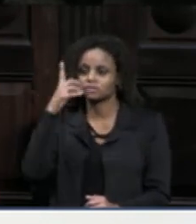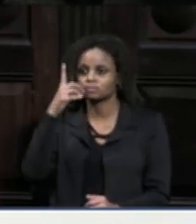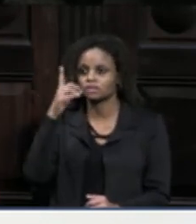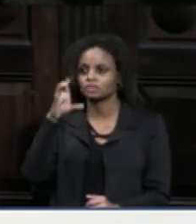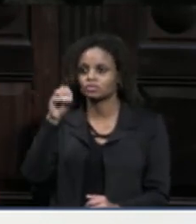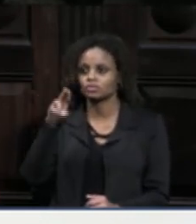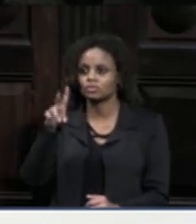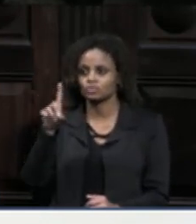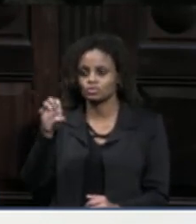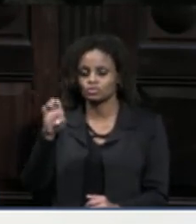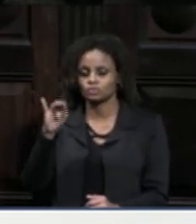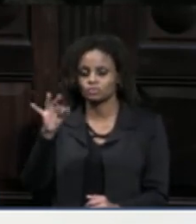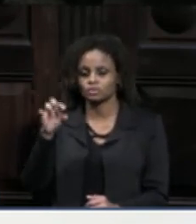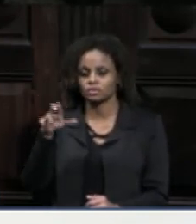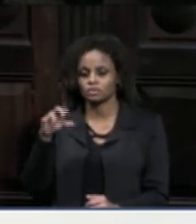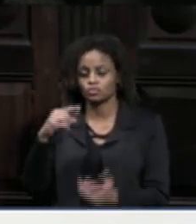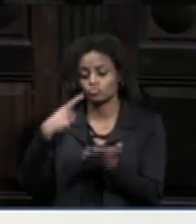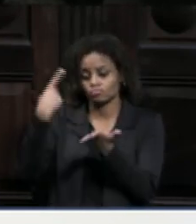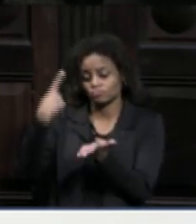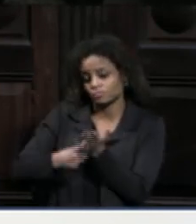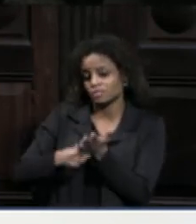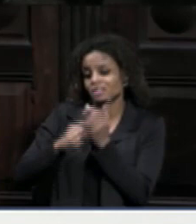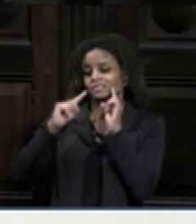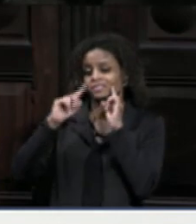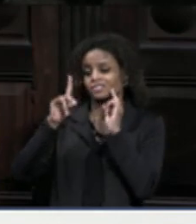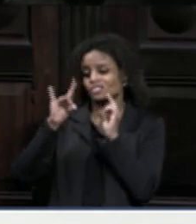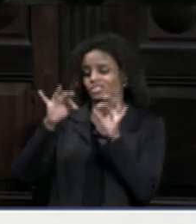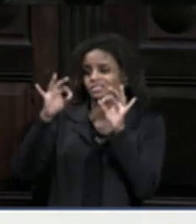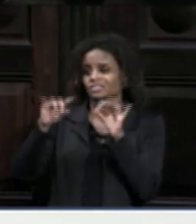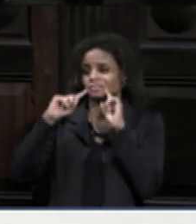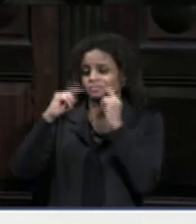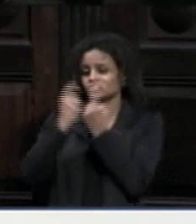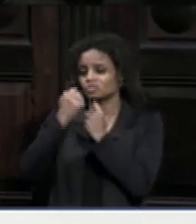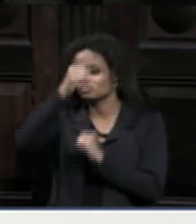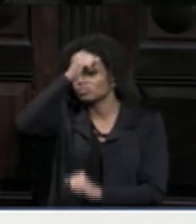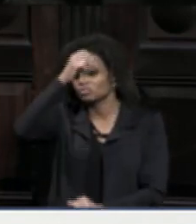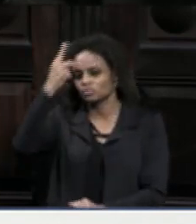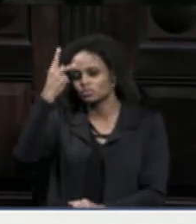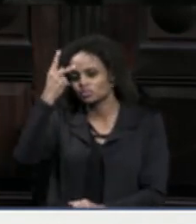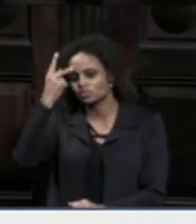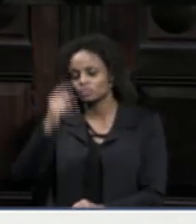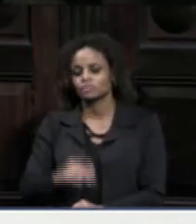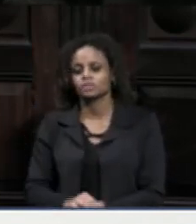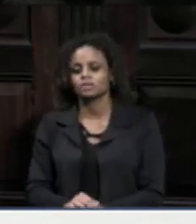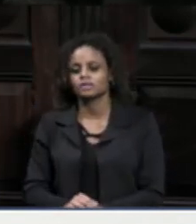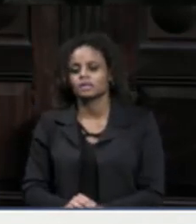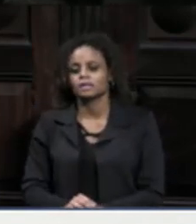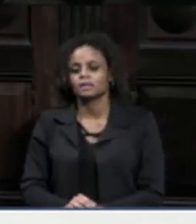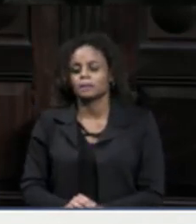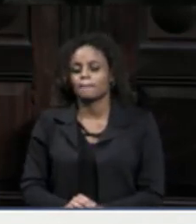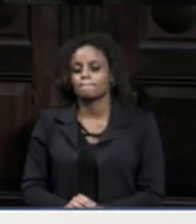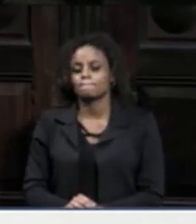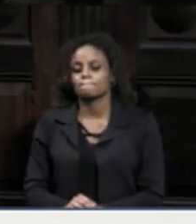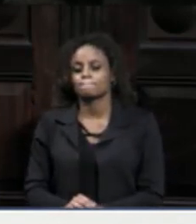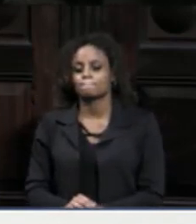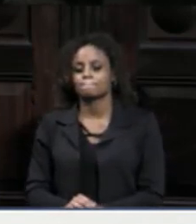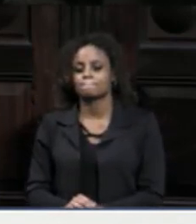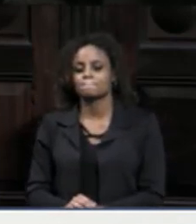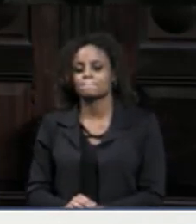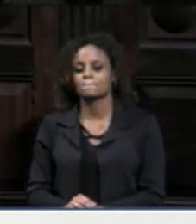marcar essa audiência pública, quiçá sinônimo de talvez, né? Porque